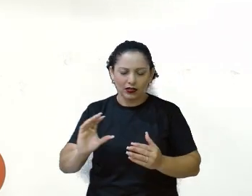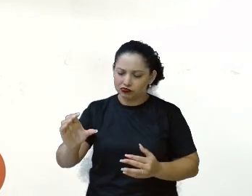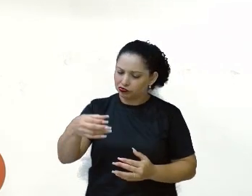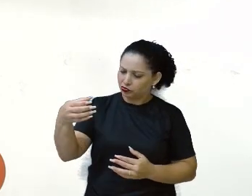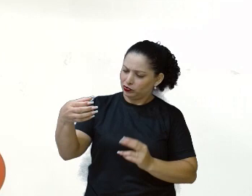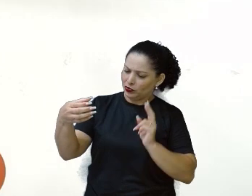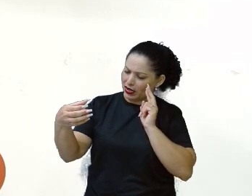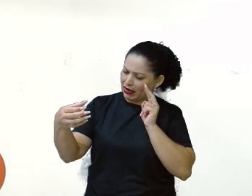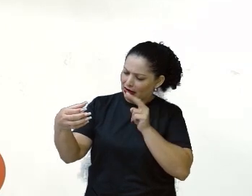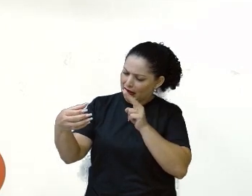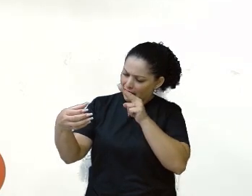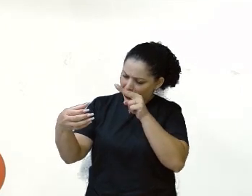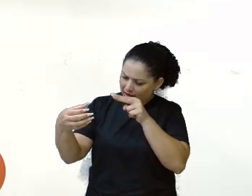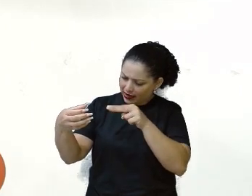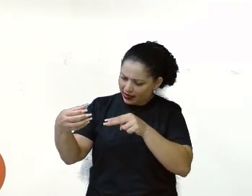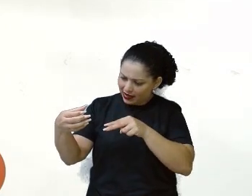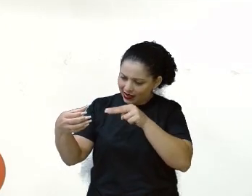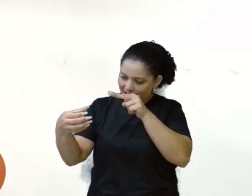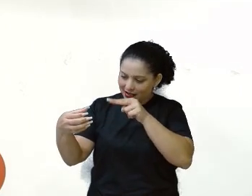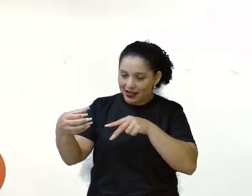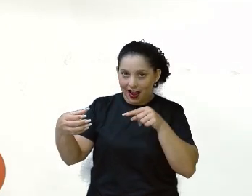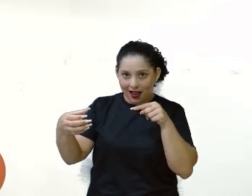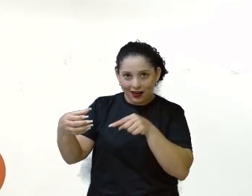estará lá embaixo. Normalmente é